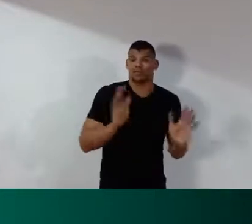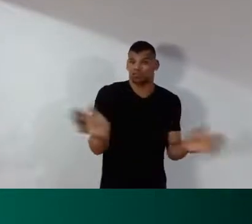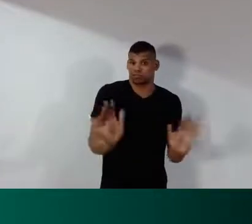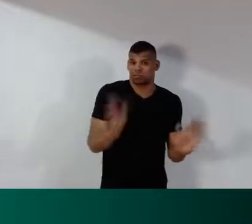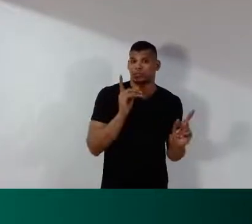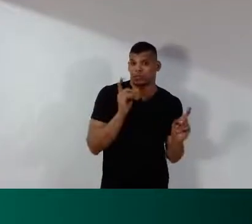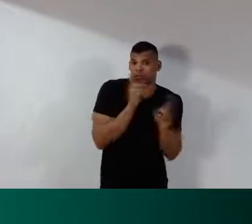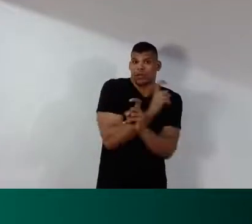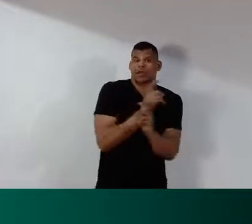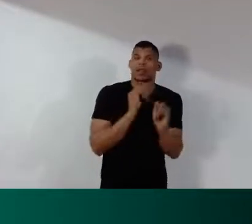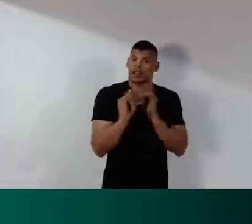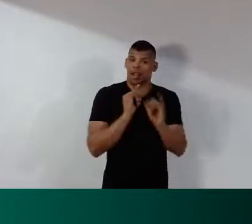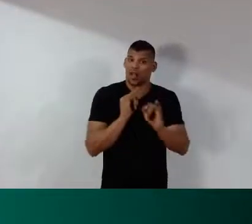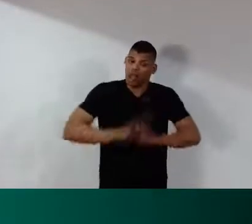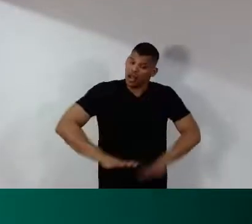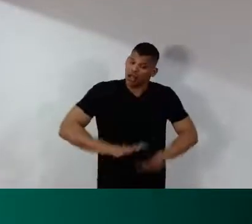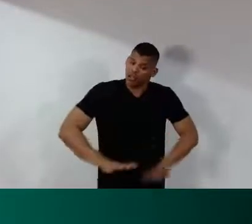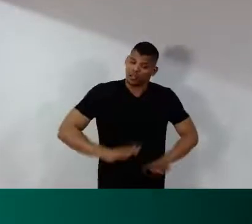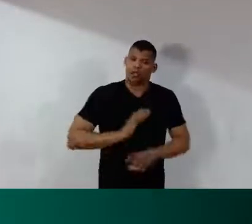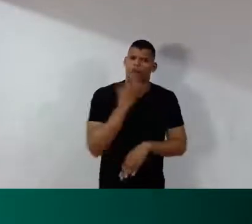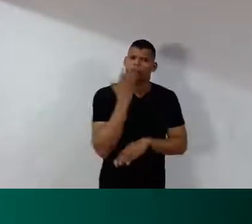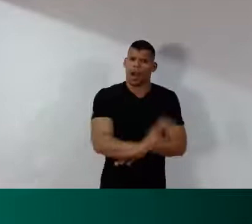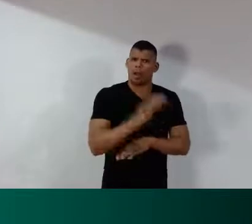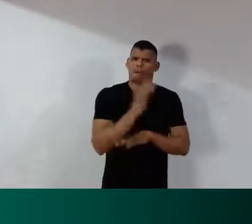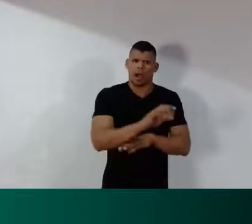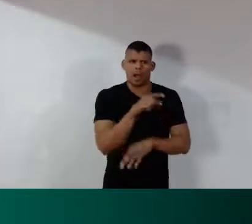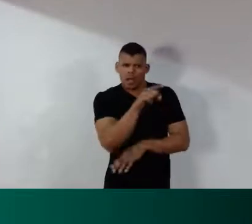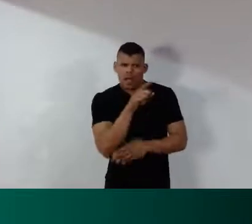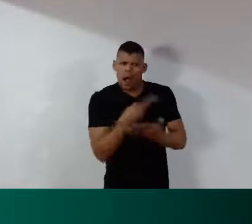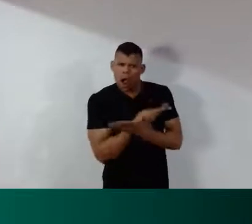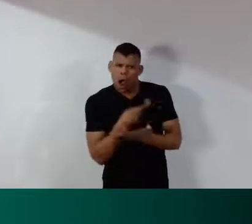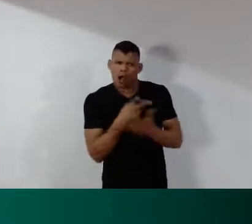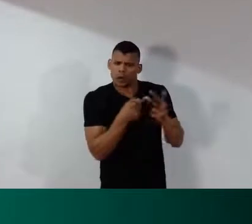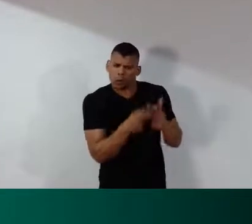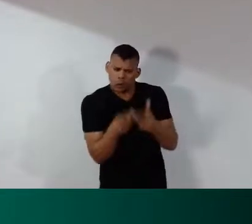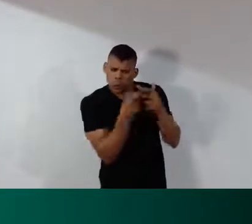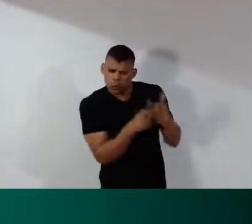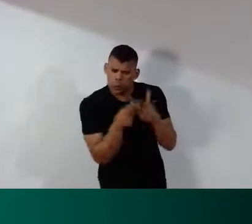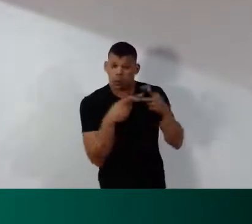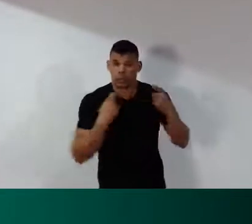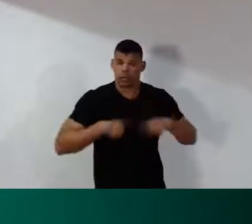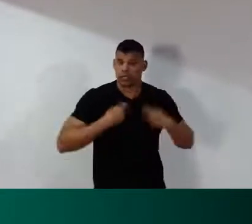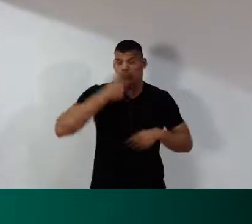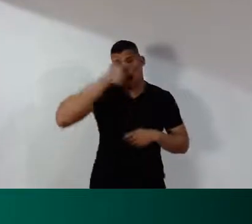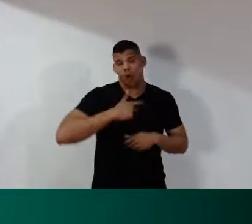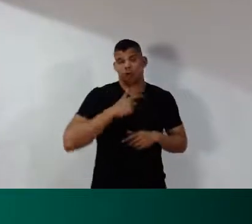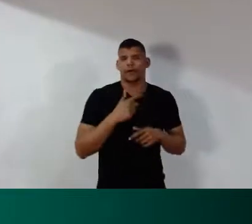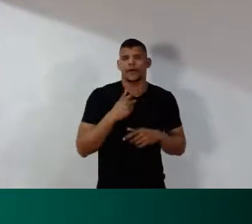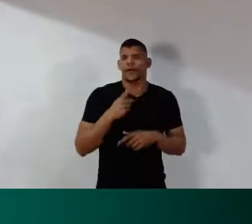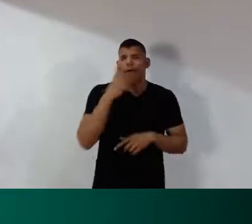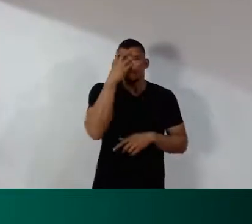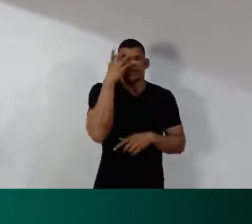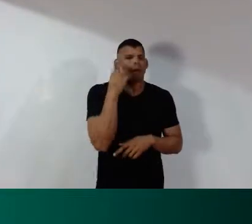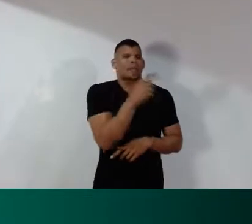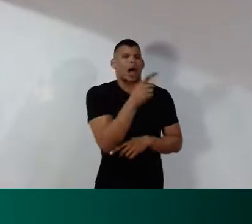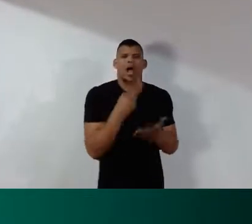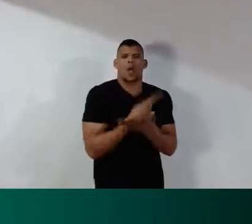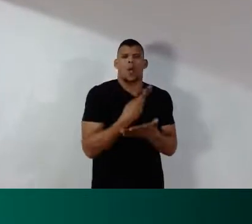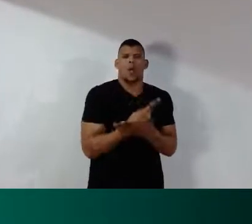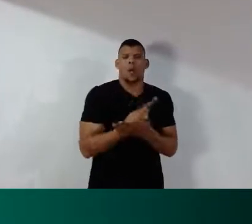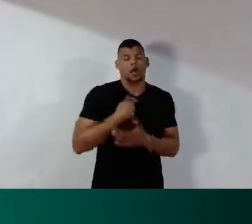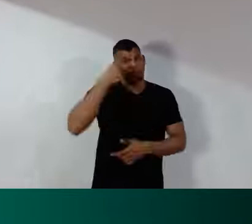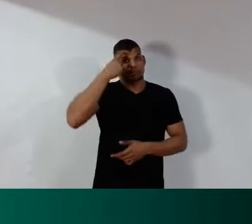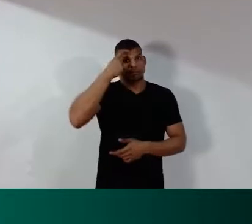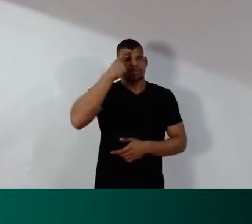vai aprender para pancada porque na internet assim né Depois o pessoal vai estar ponta Não está errado está errado isso não sei o quê e eu sou muito de apontou o erro